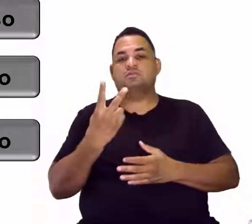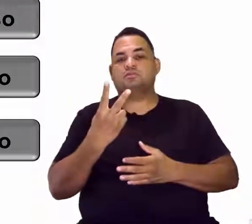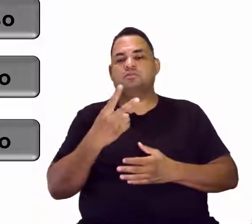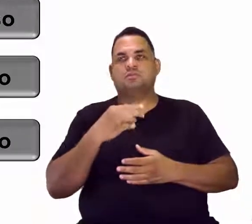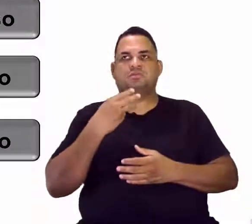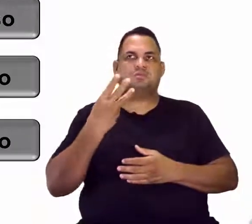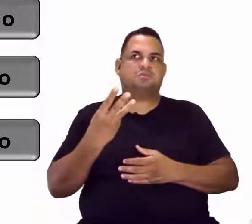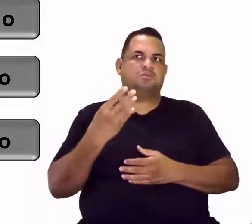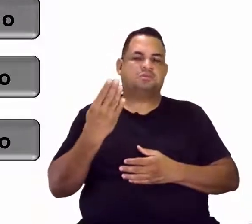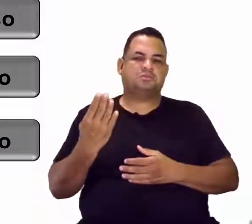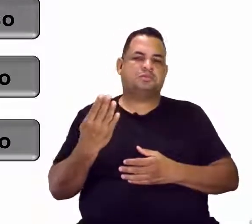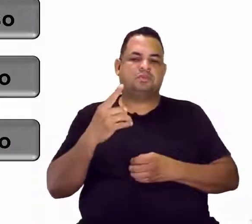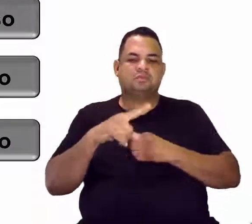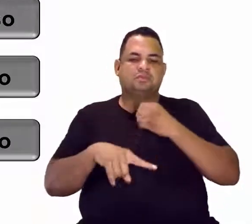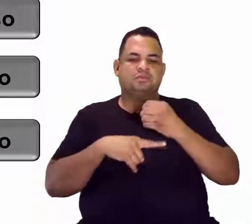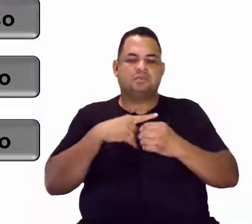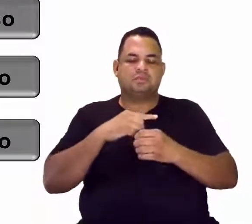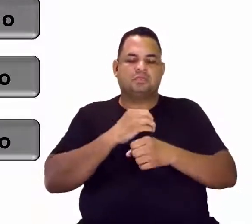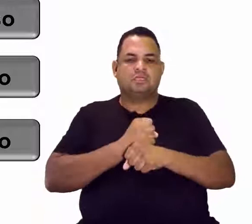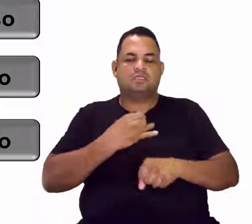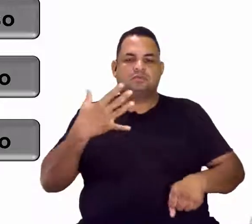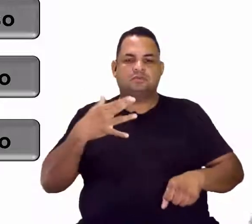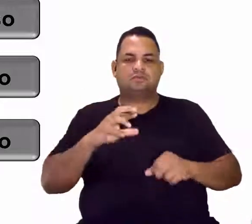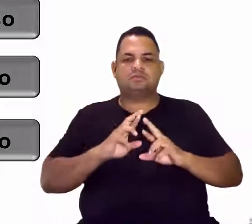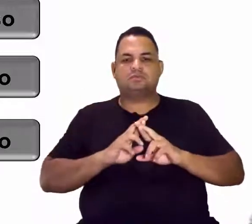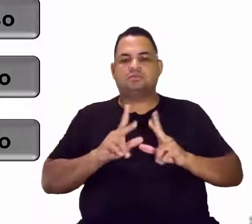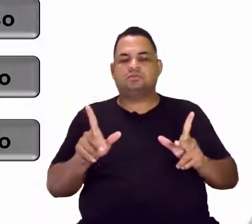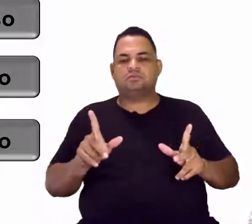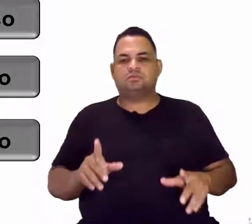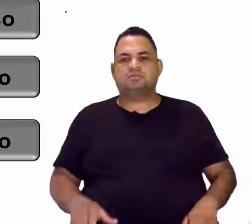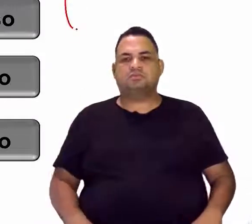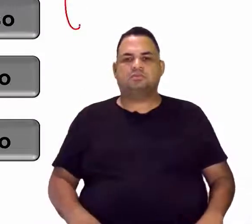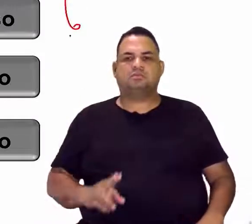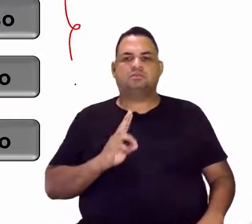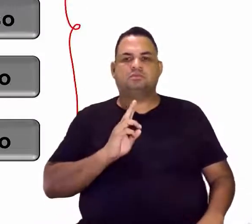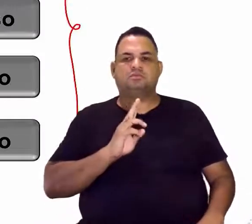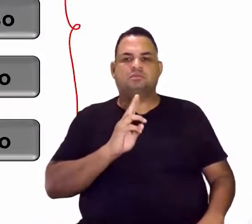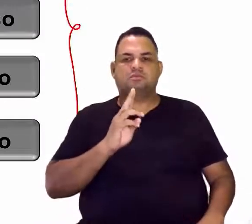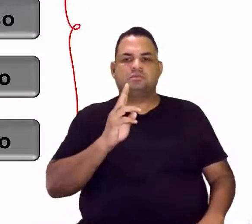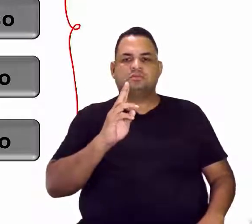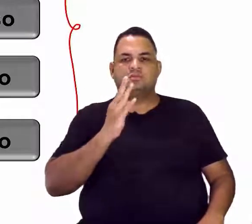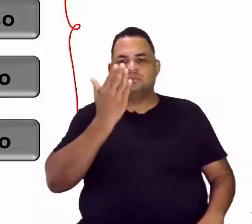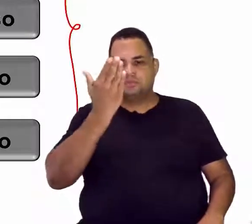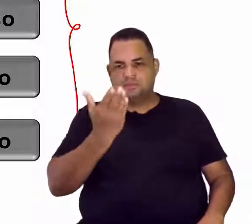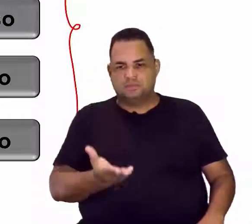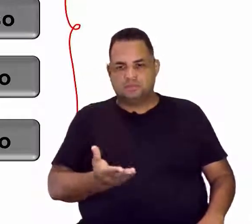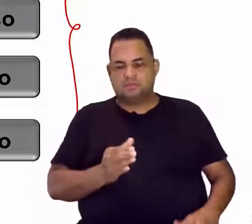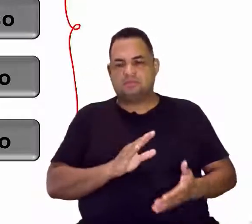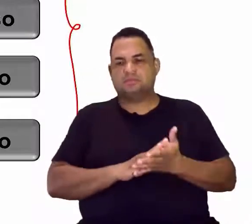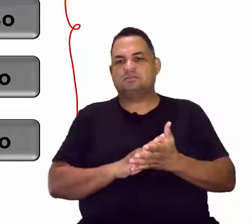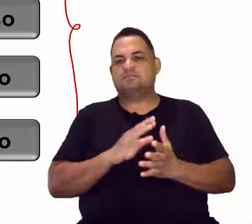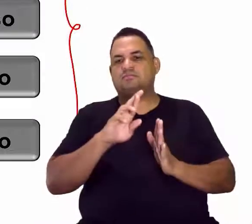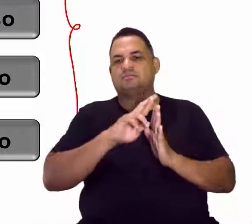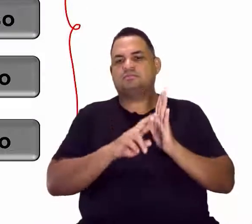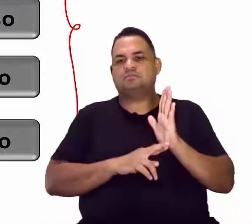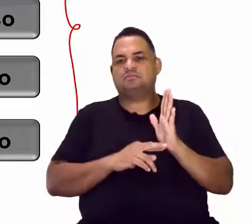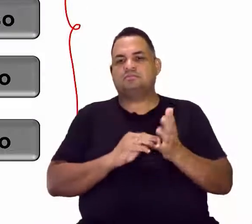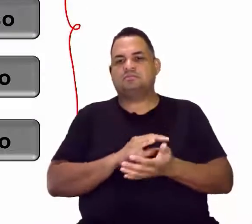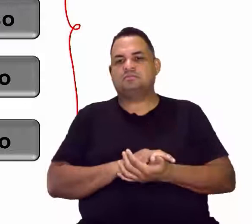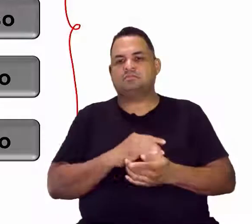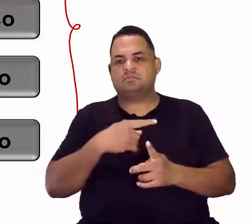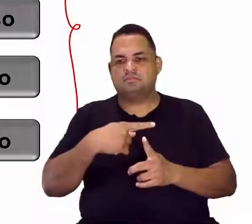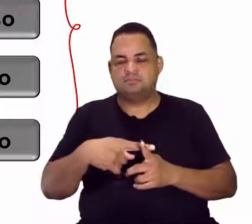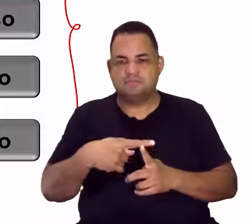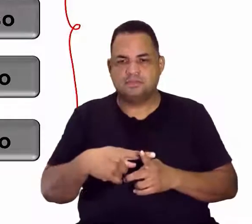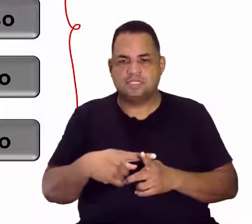3 ou até 4 ácidos diferentes, eu vou sempre seguir esta regra aqui. Quanto maior a quantidade